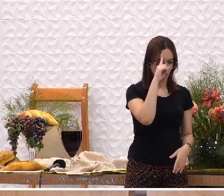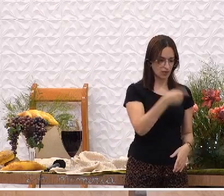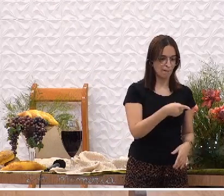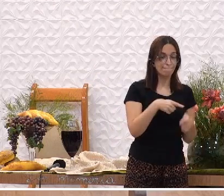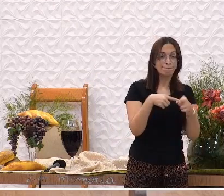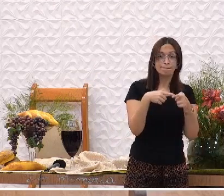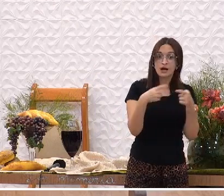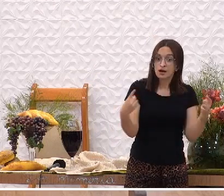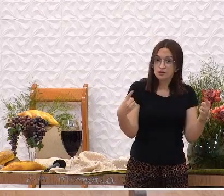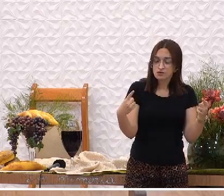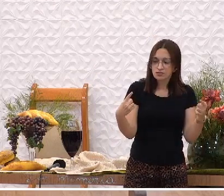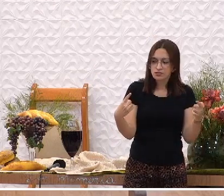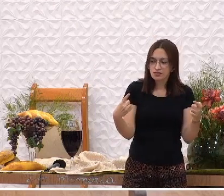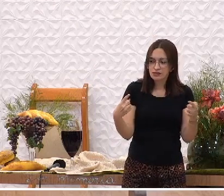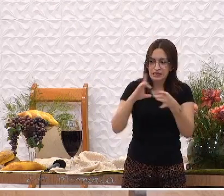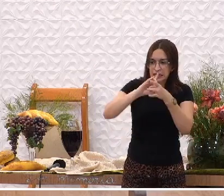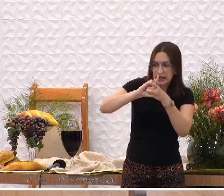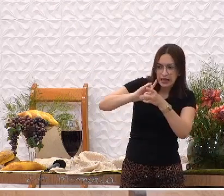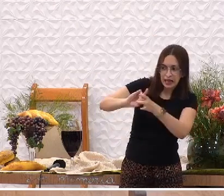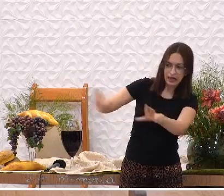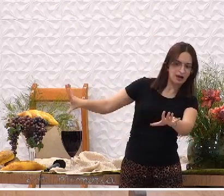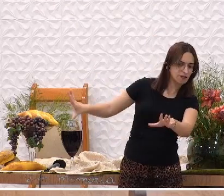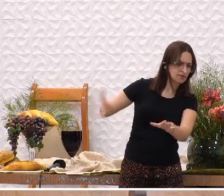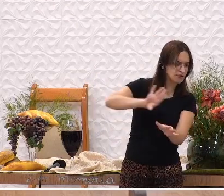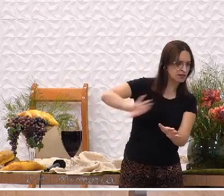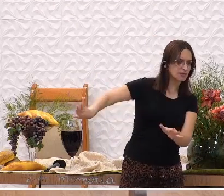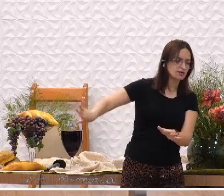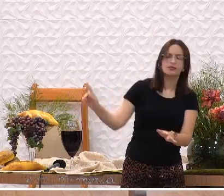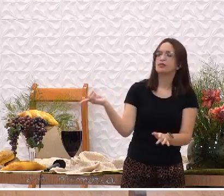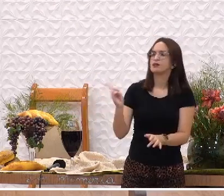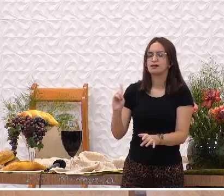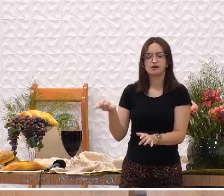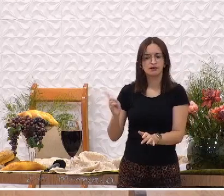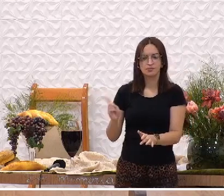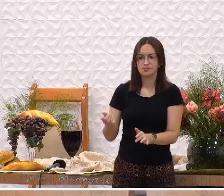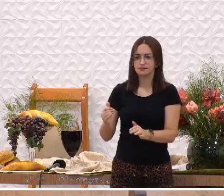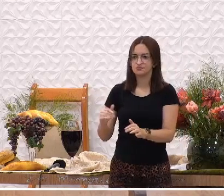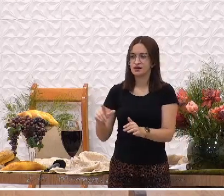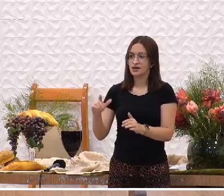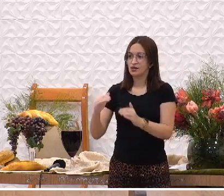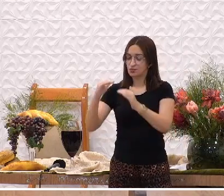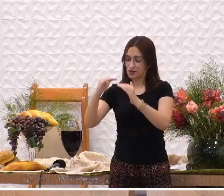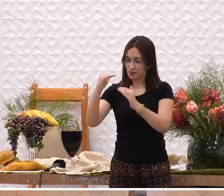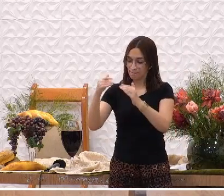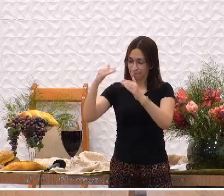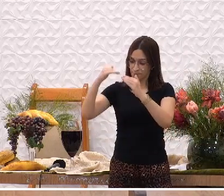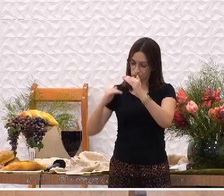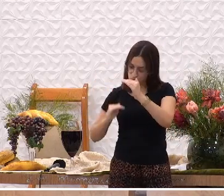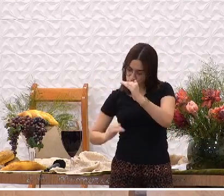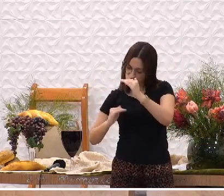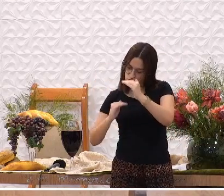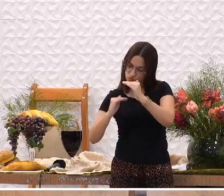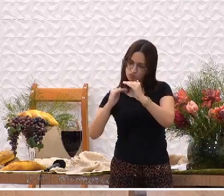independência absoluta e também não é uma abordagem assim de cima para baixo, como já comentamos no modelo com bispos, né, o